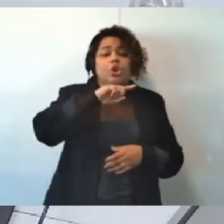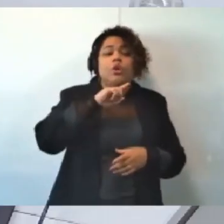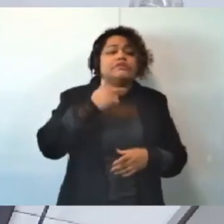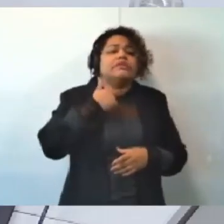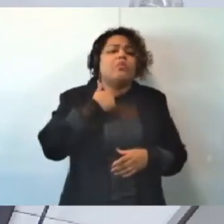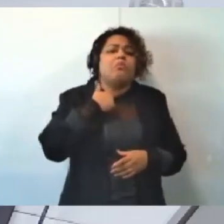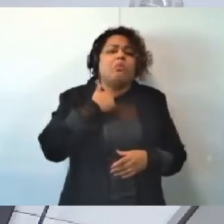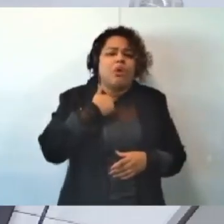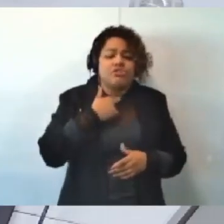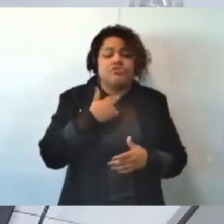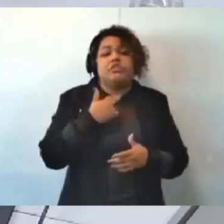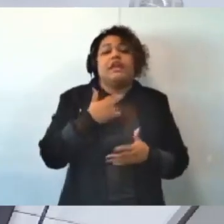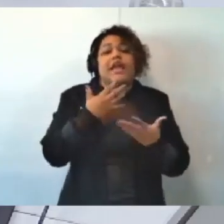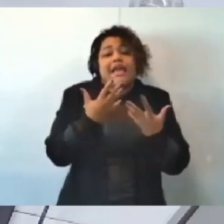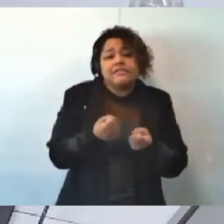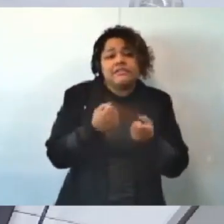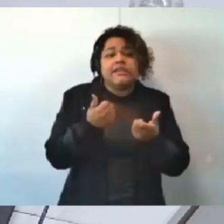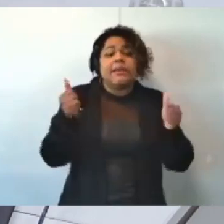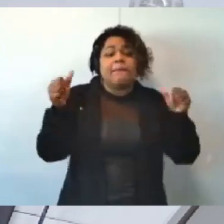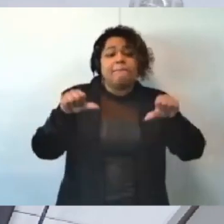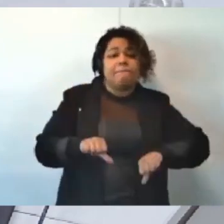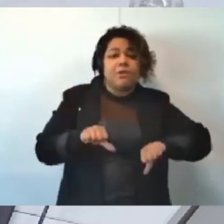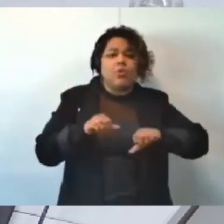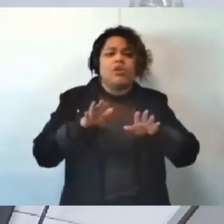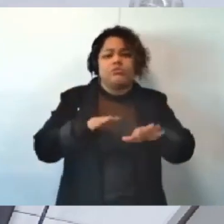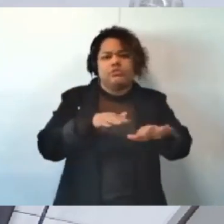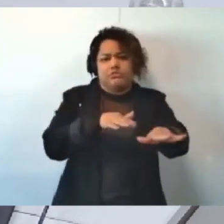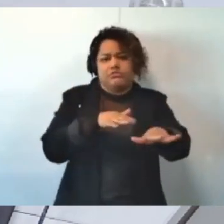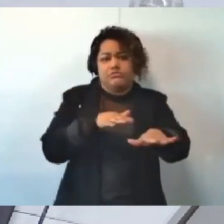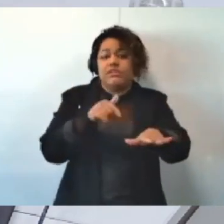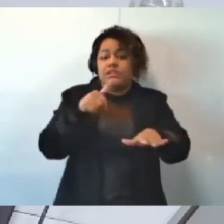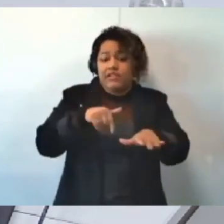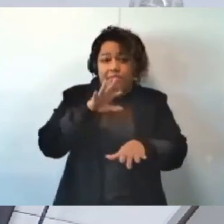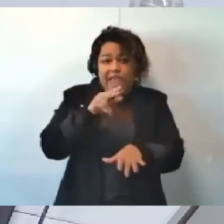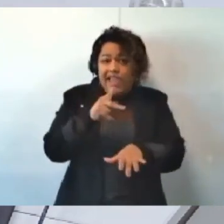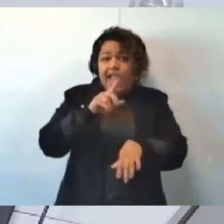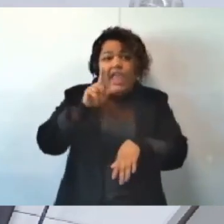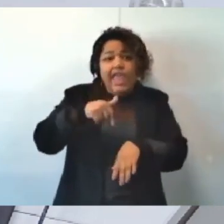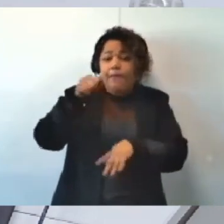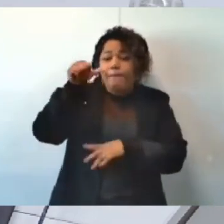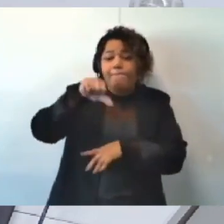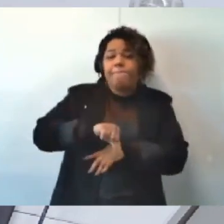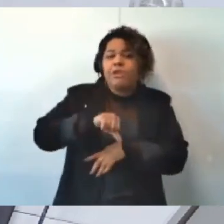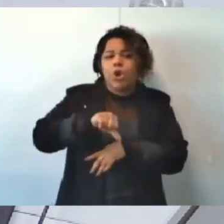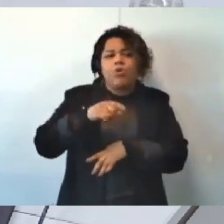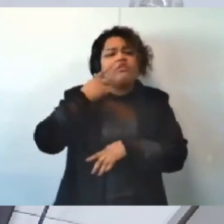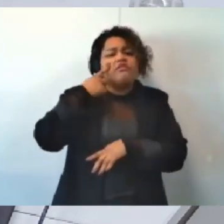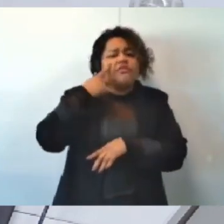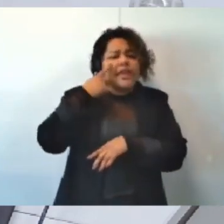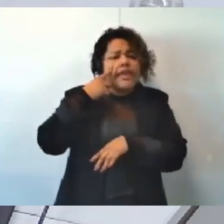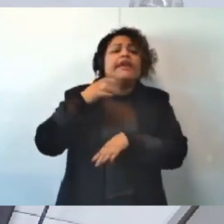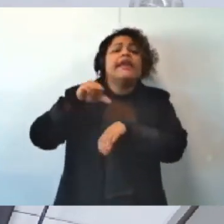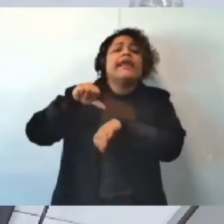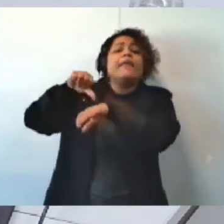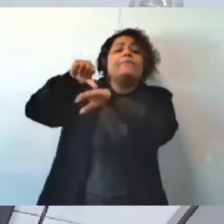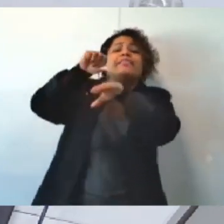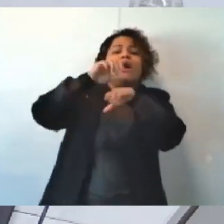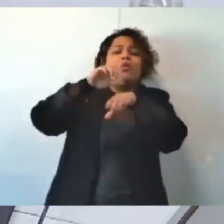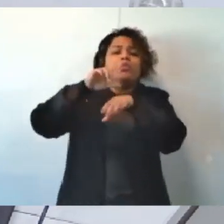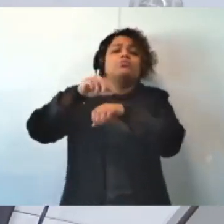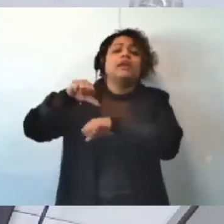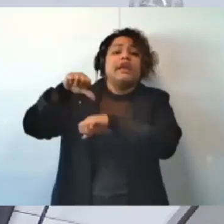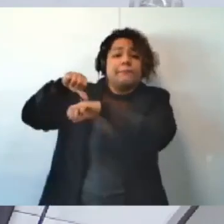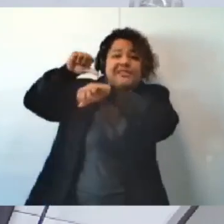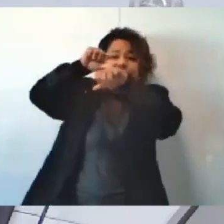trânsito, sendo que nós já temos dos piores trânsitos do Brasil. Quando a gente pega capitais, nós vamos ver que nossa Belo Horizonte tem um